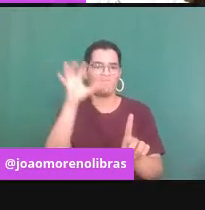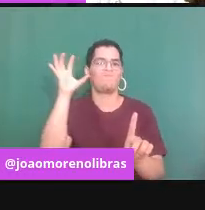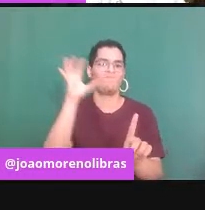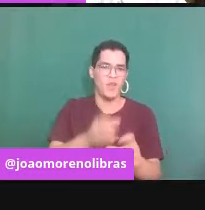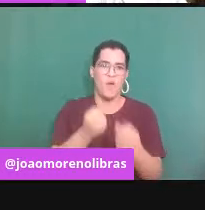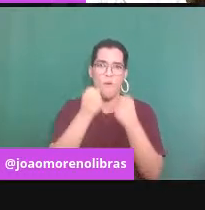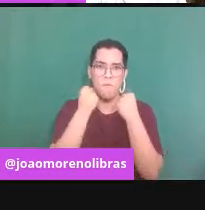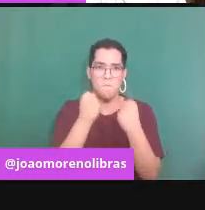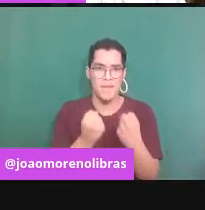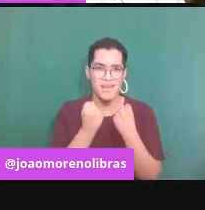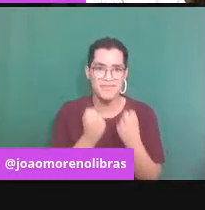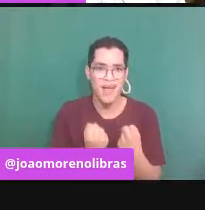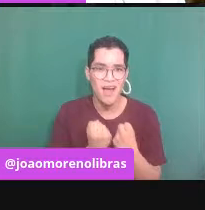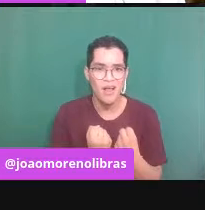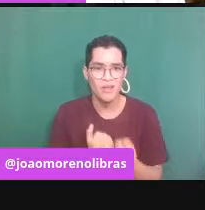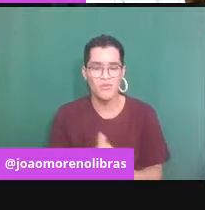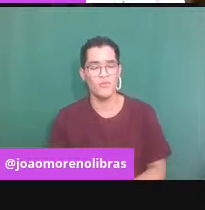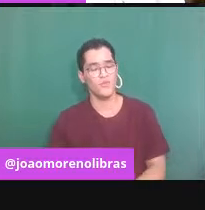né,